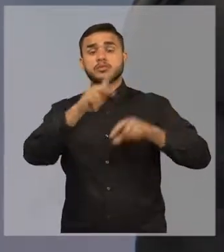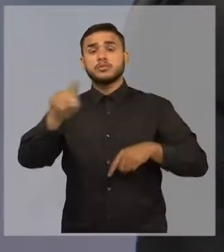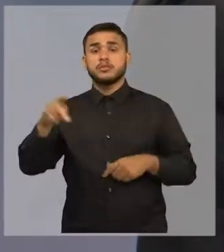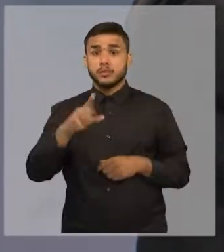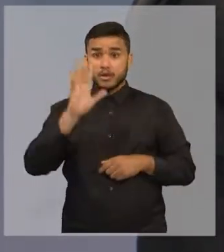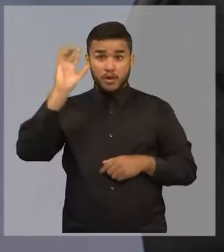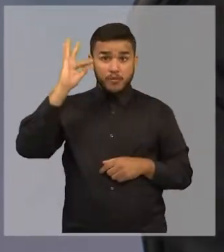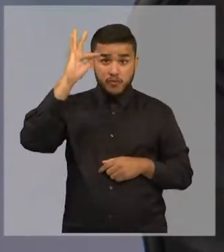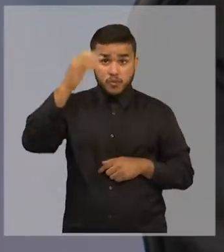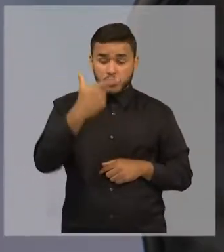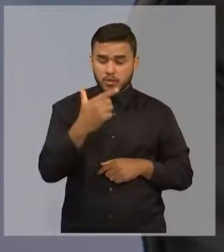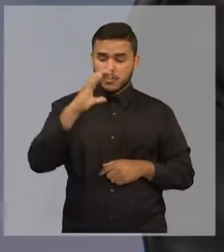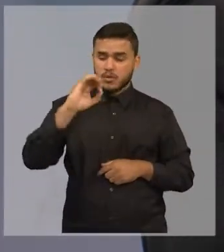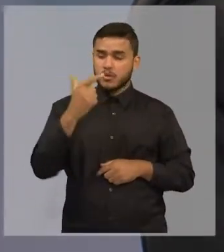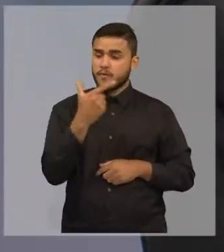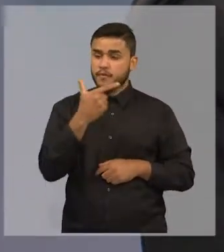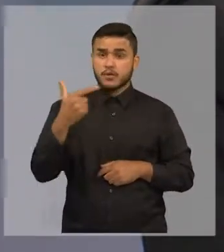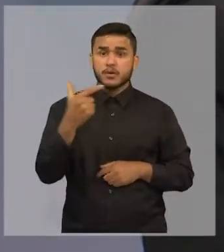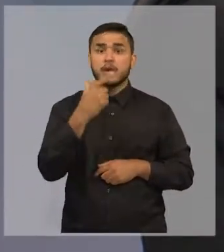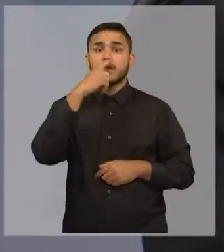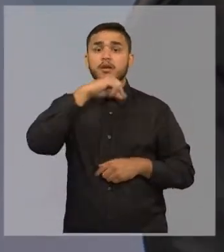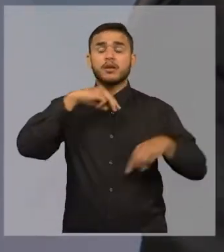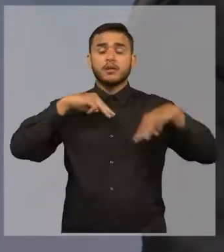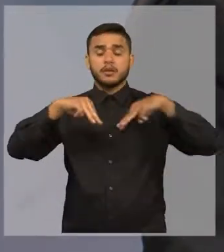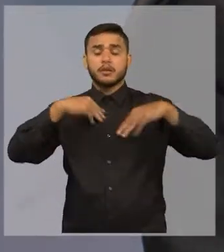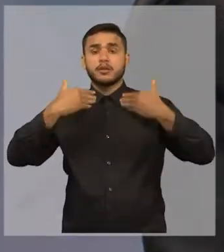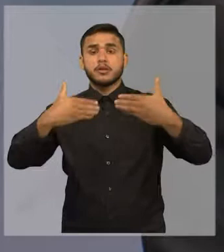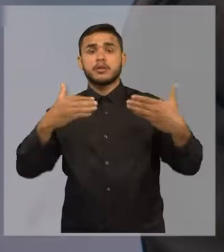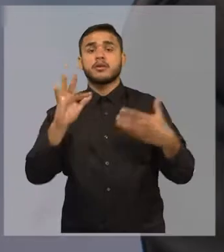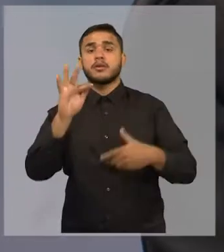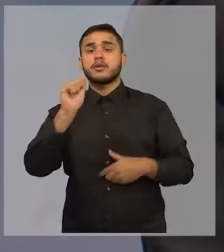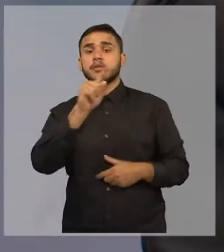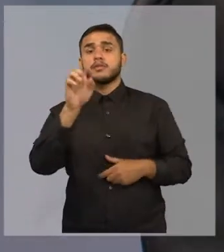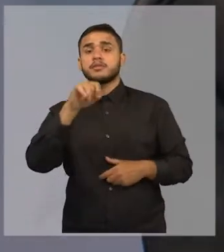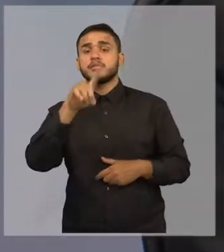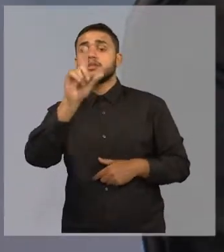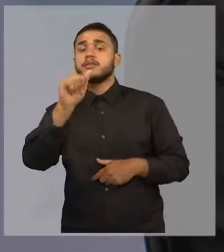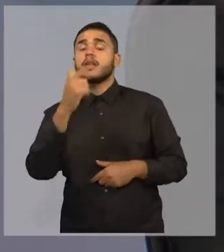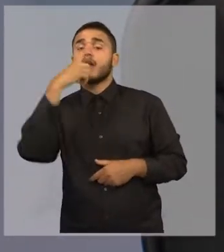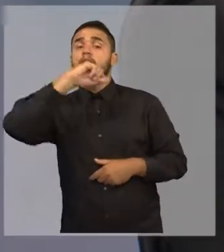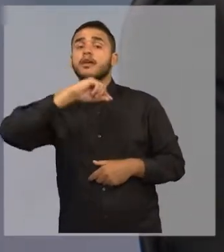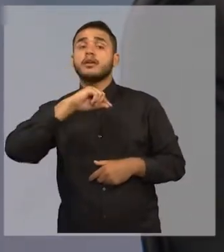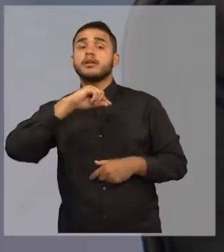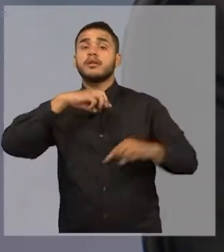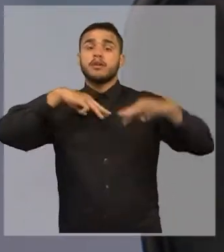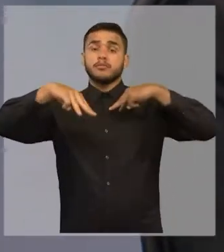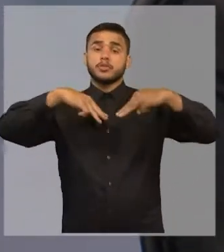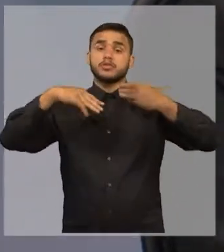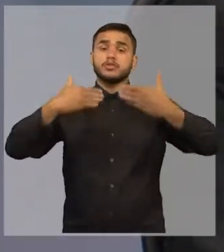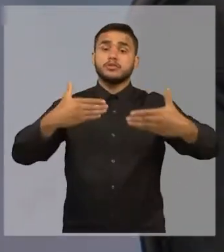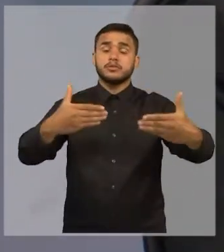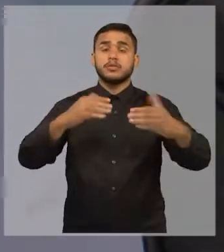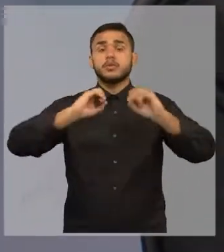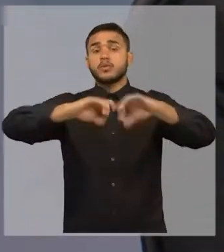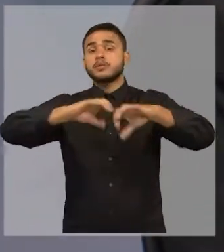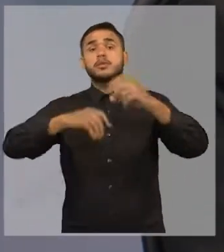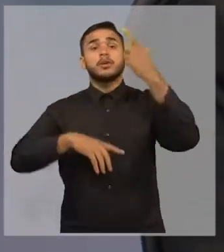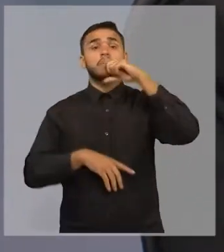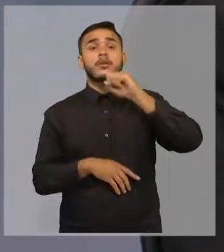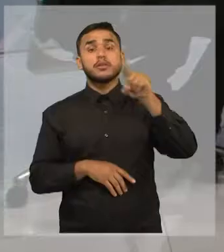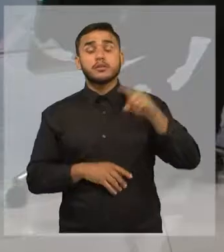eleição presidencial, quem vai ser o seu ministro da Fazenda? Quem vai ser o seu ministro da Educação? Para o povo saber de antemão se o cara tem ou não